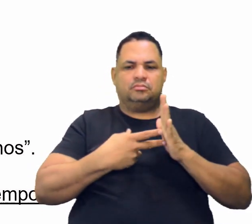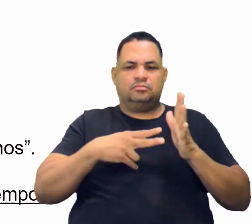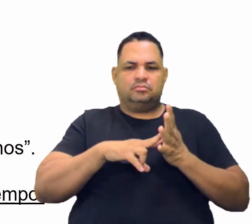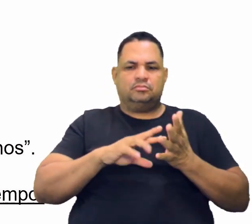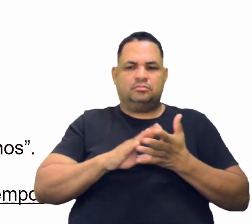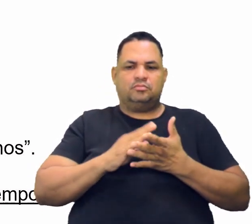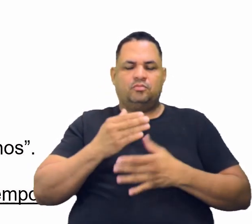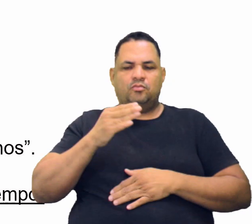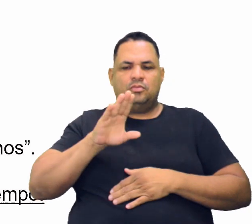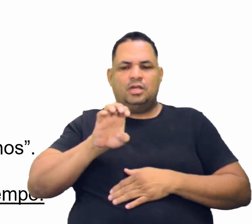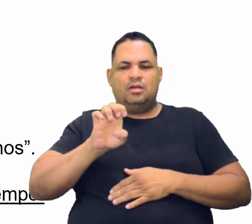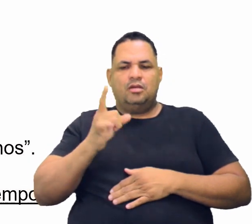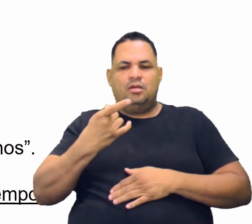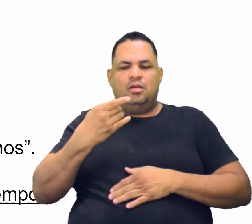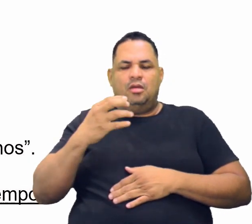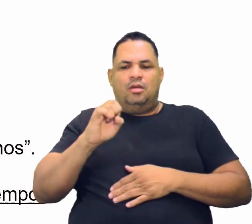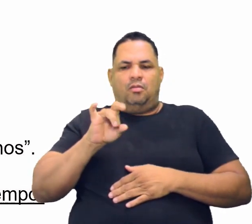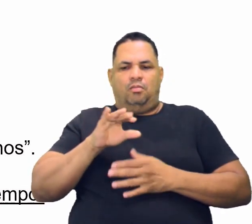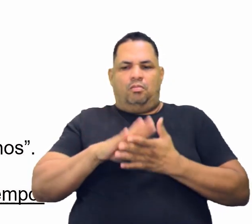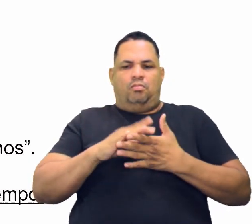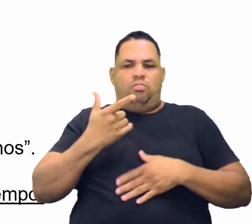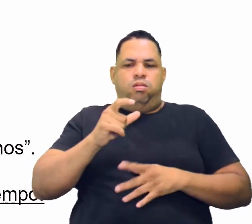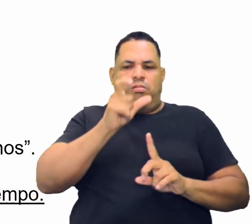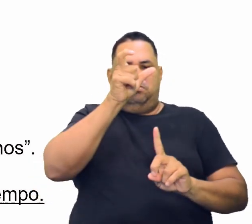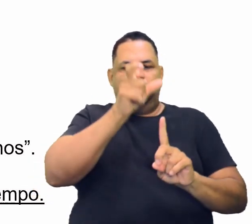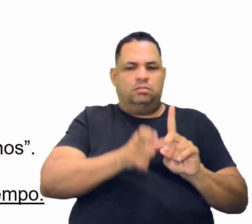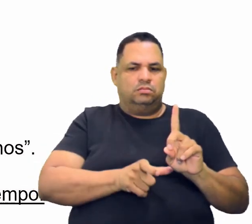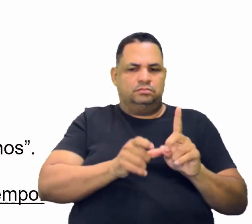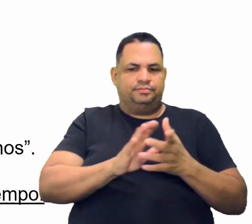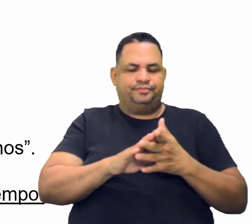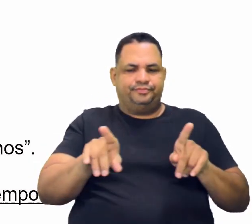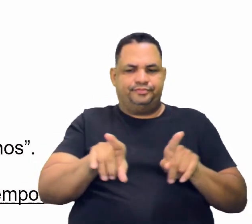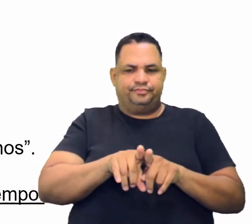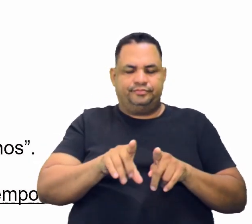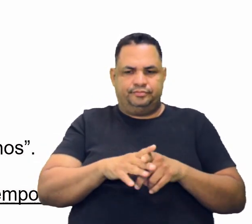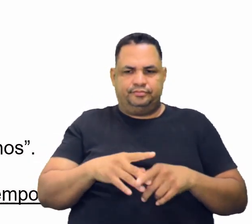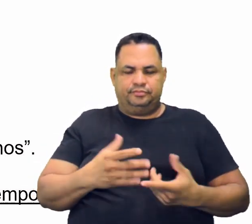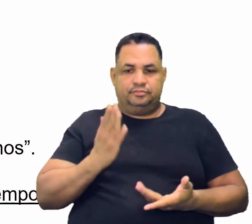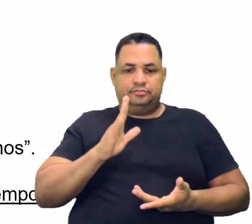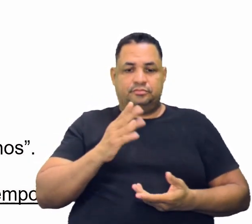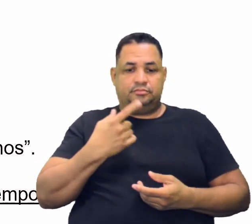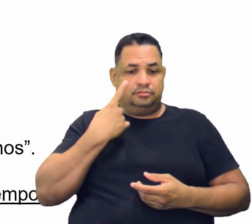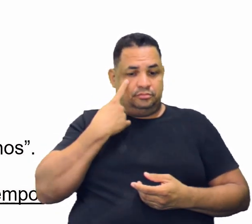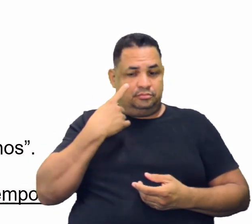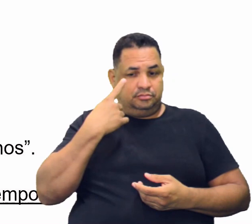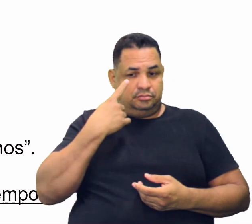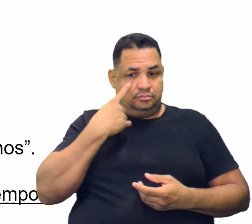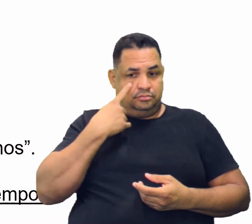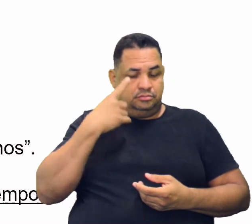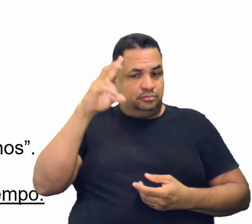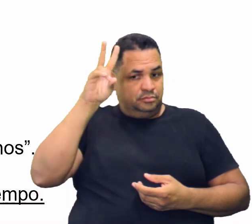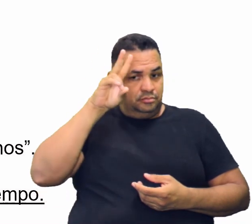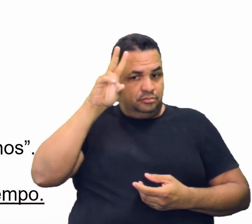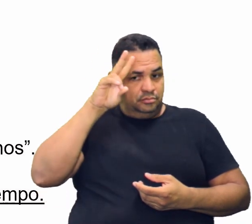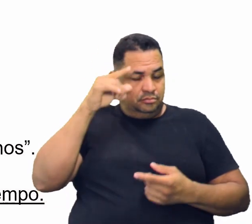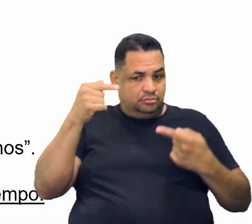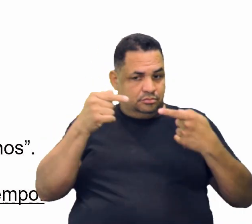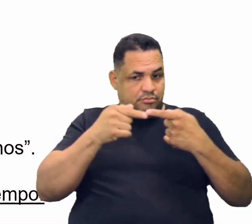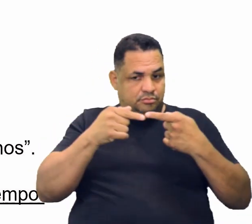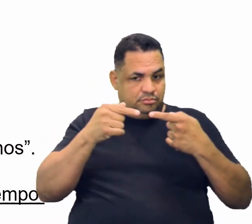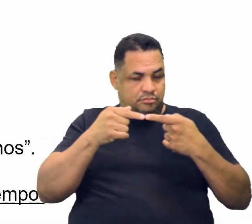não tem plural e nem sujeito. Então aqui você já vai fazendo essa recordação, já vai fazendo